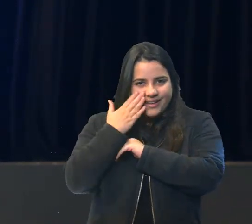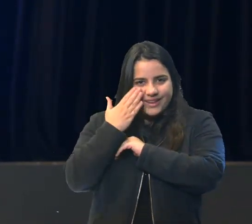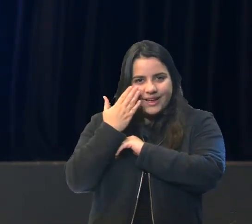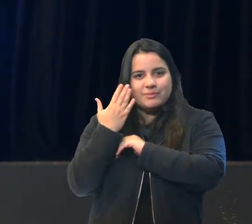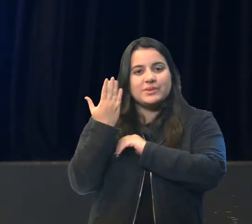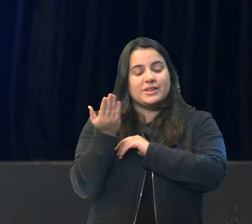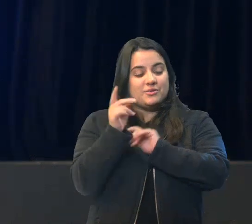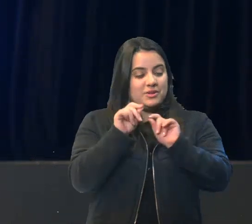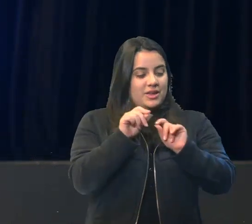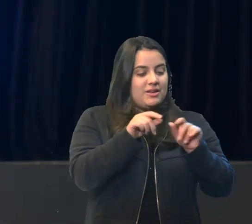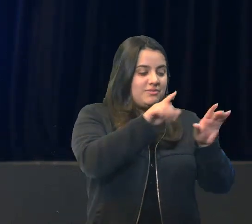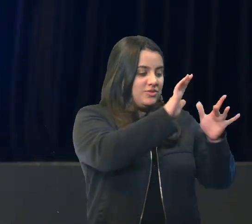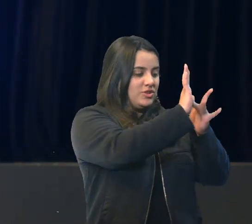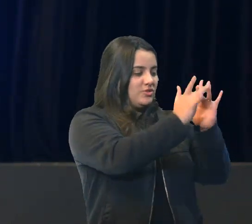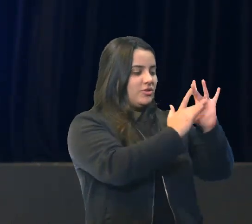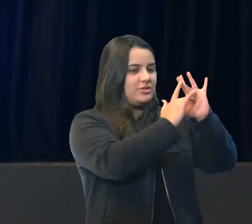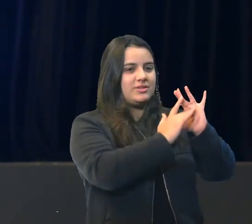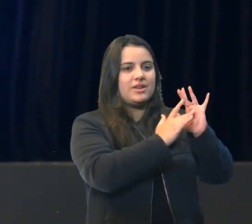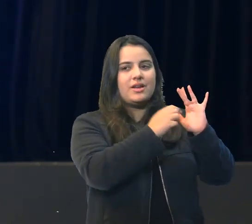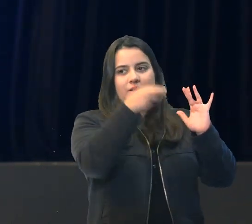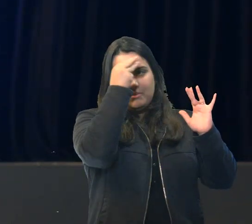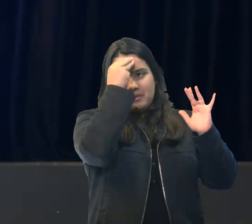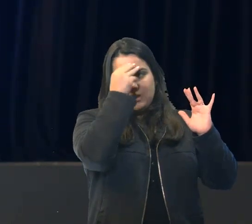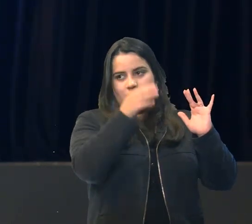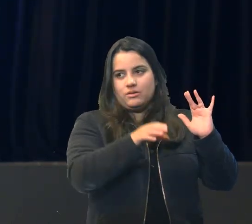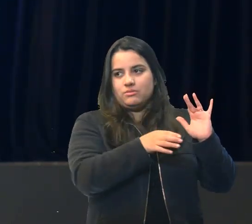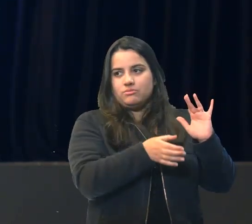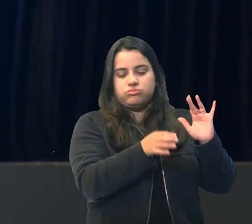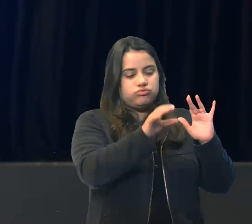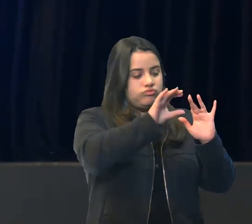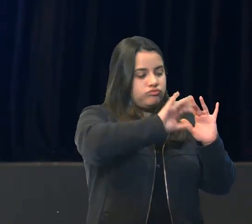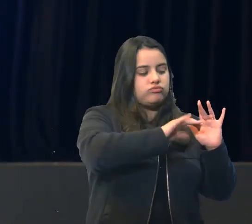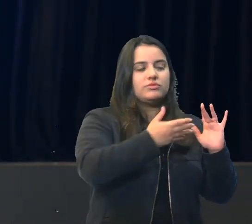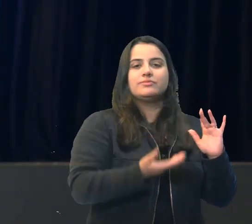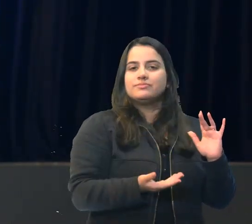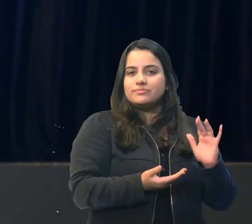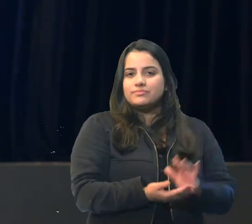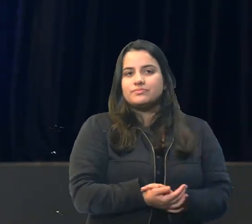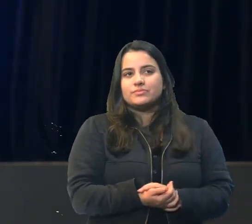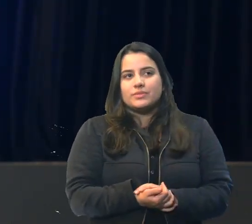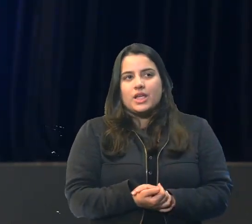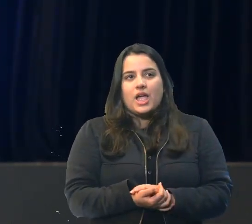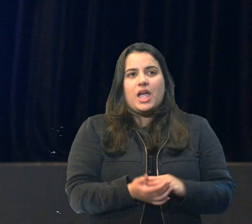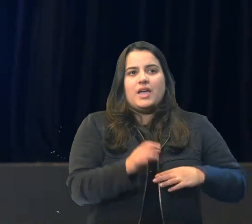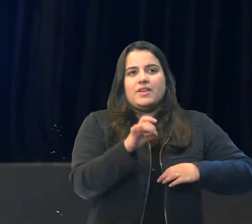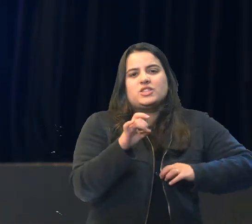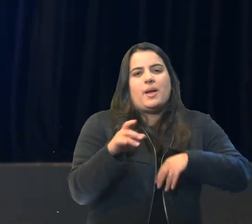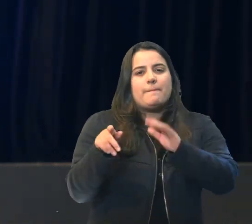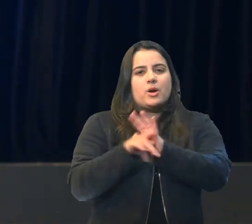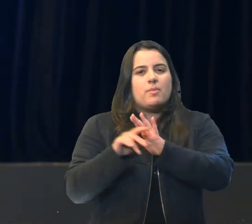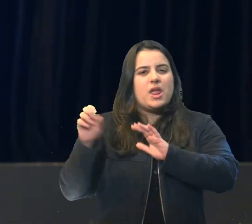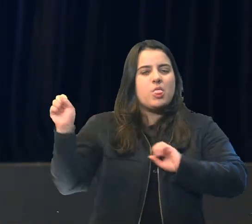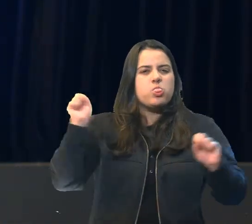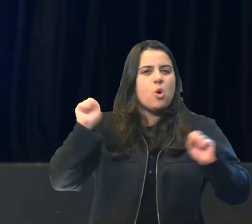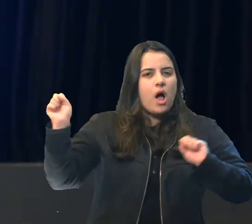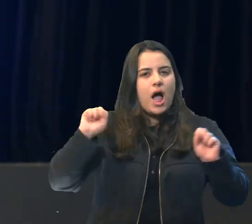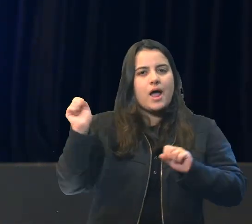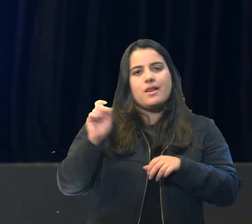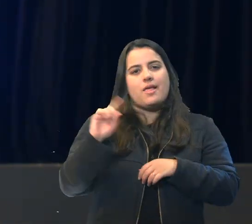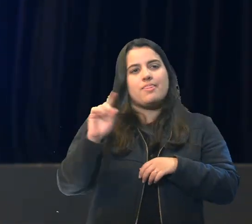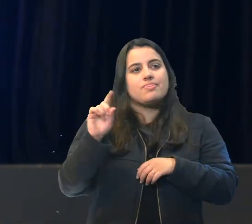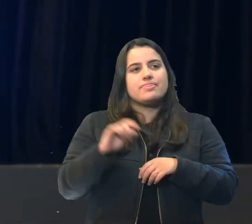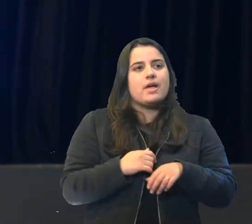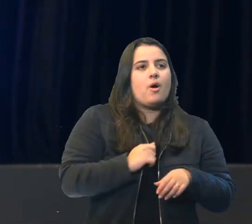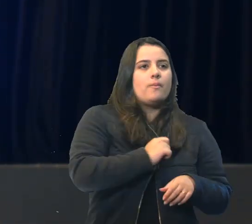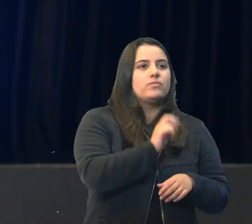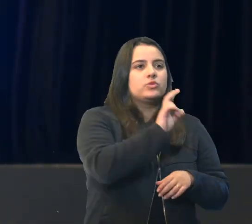e derramou nos pés de Jesus. E em vez de dar uma toalha para Jesus, ela começa a enxugar os